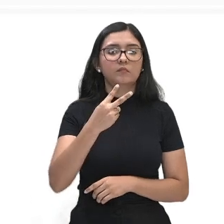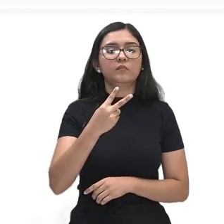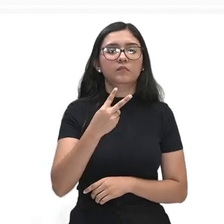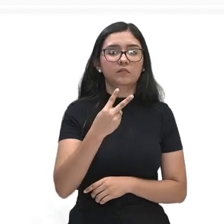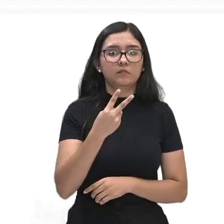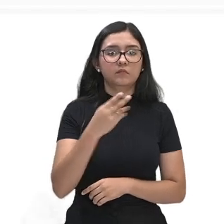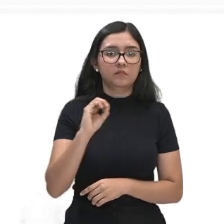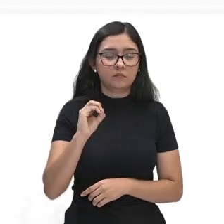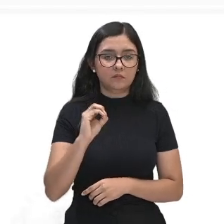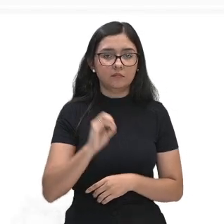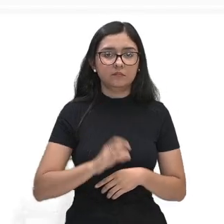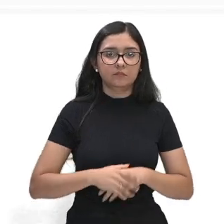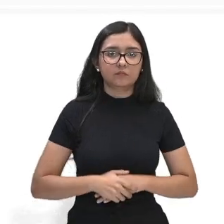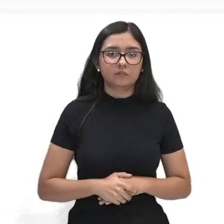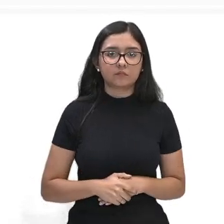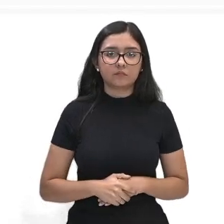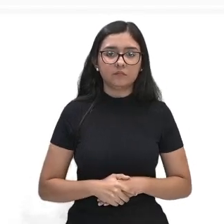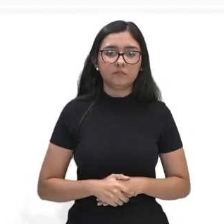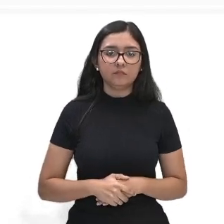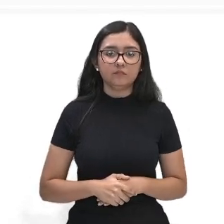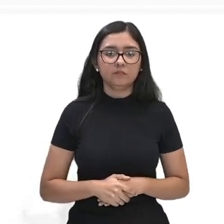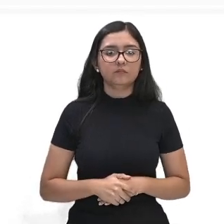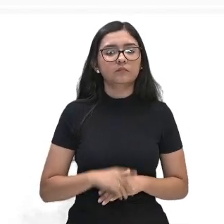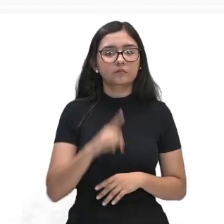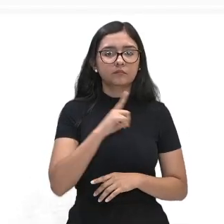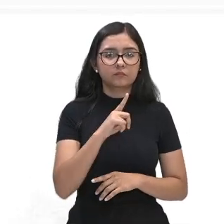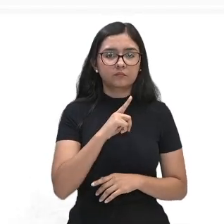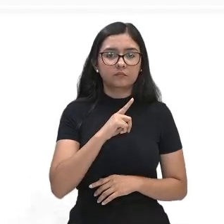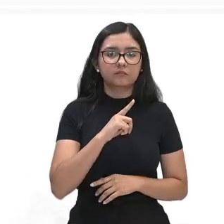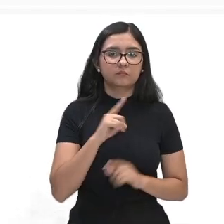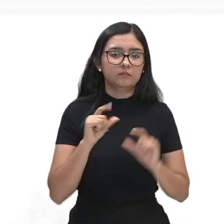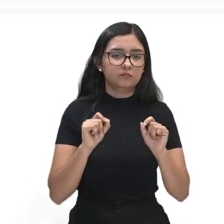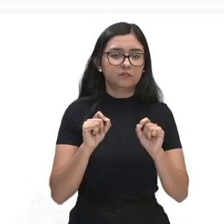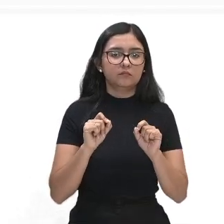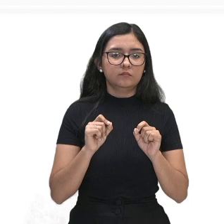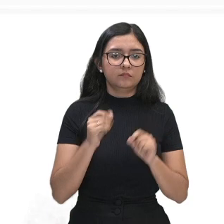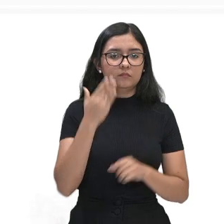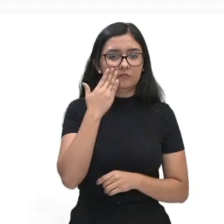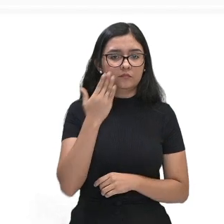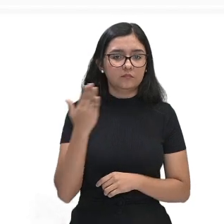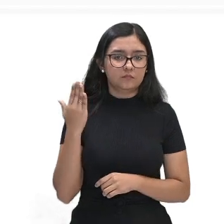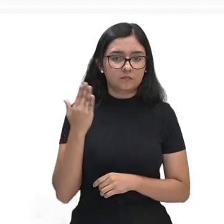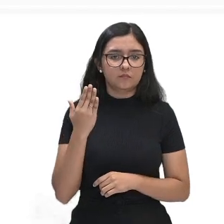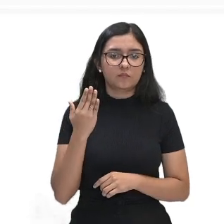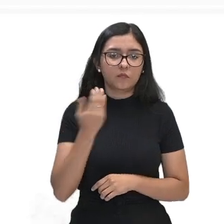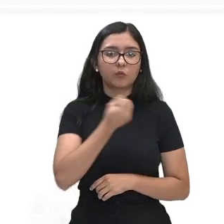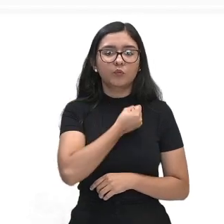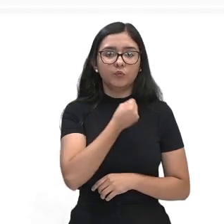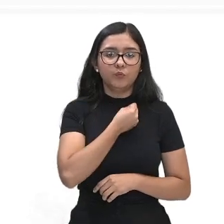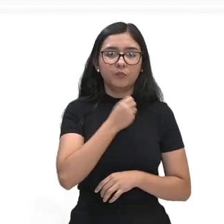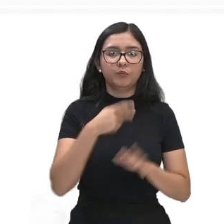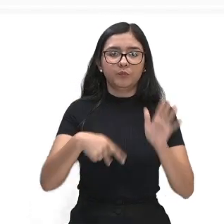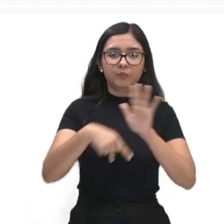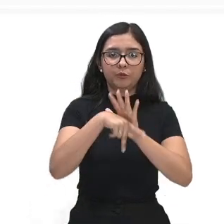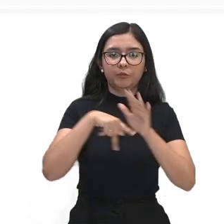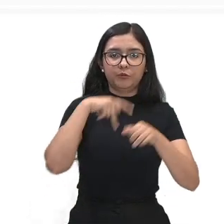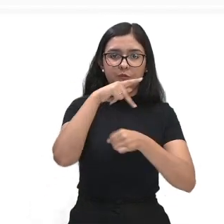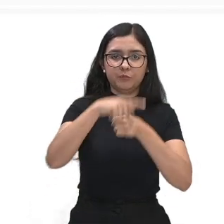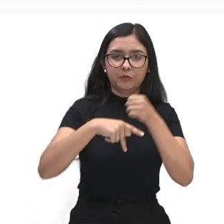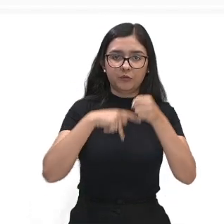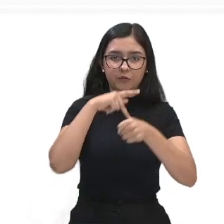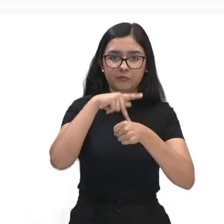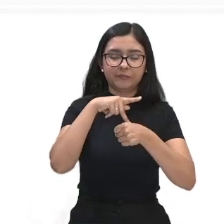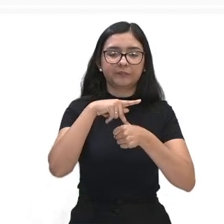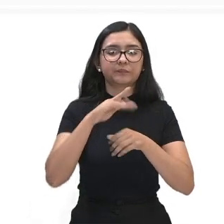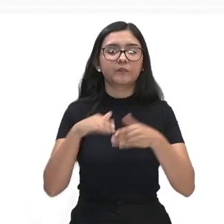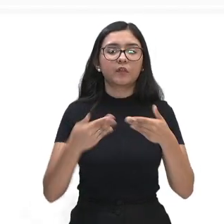elevado a 20. Tá ali o número de prótons, bem aqui para você, eu deixei aqui para você ainda ver no enunciado. E eu vou multiplicar